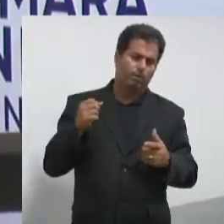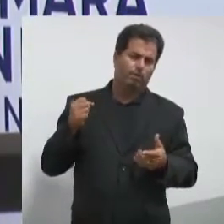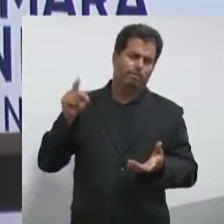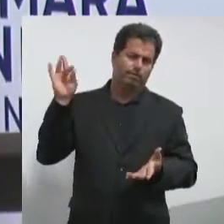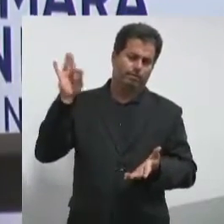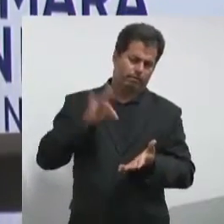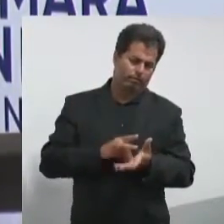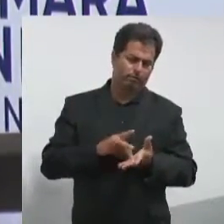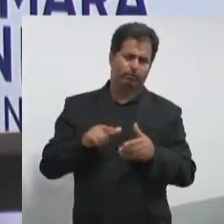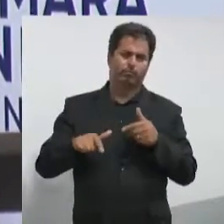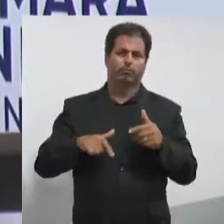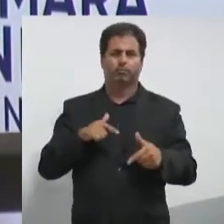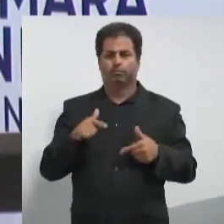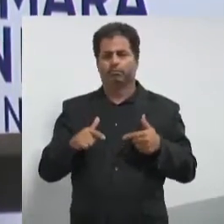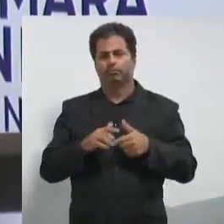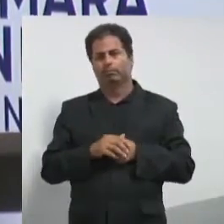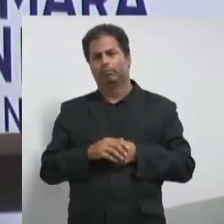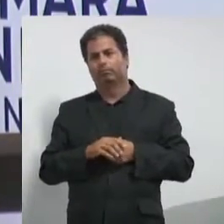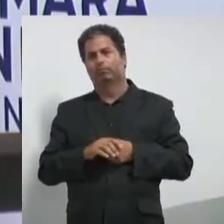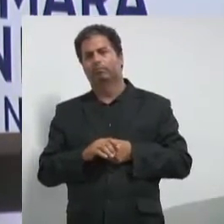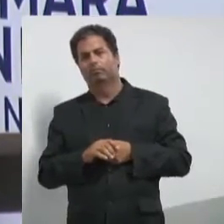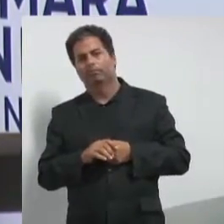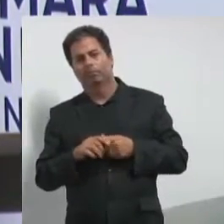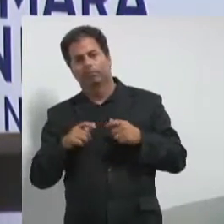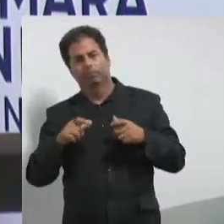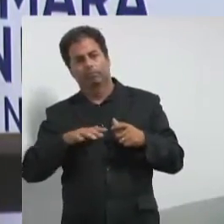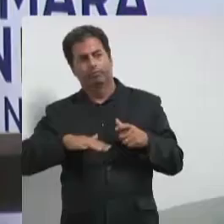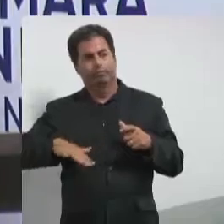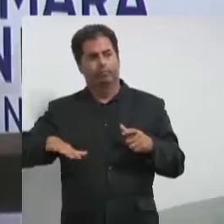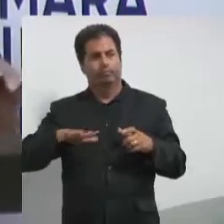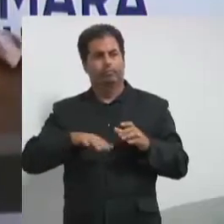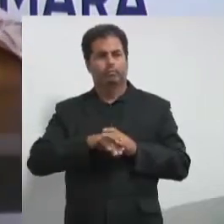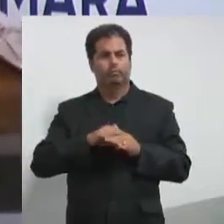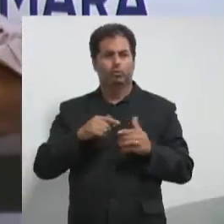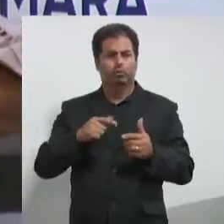a efetivação do trabalho ali dentro, em um cargo que não seja de